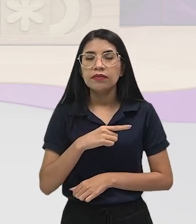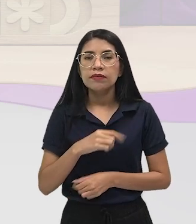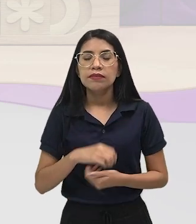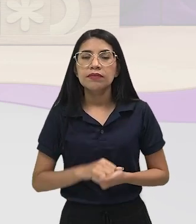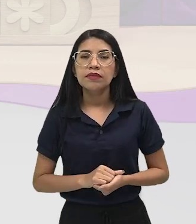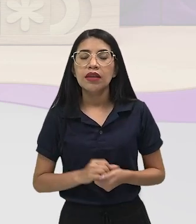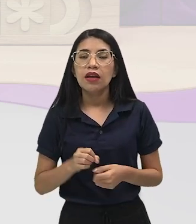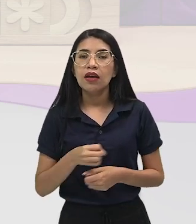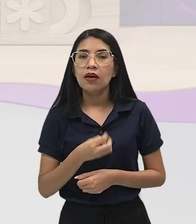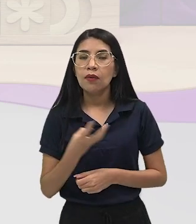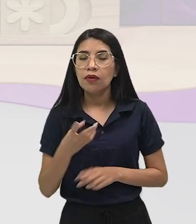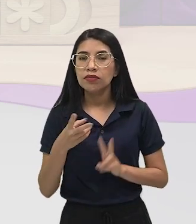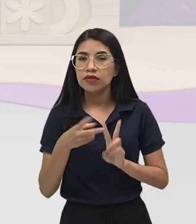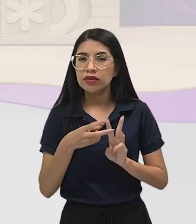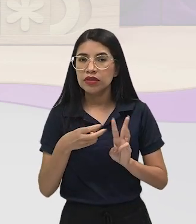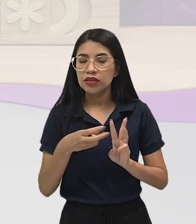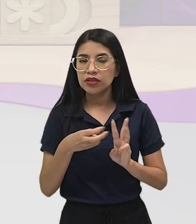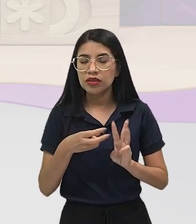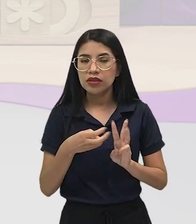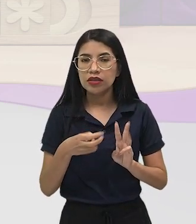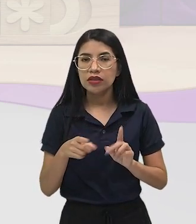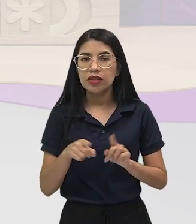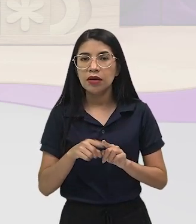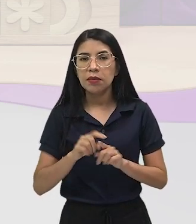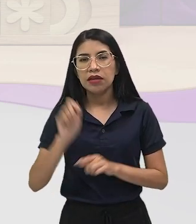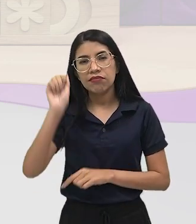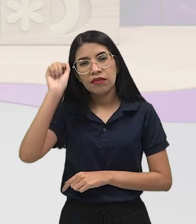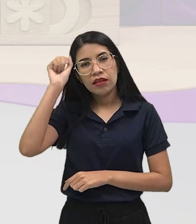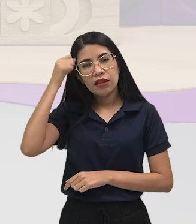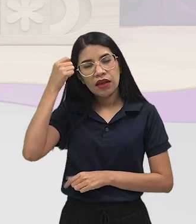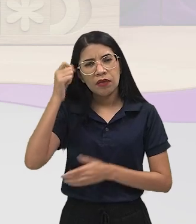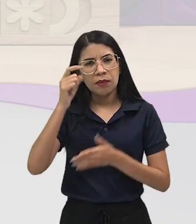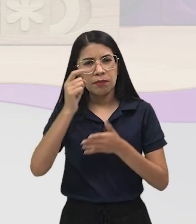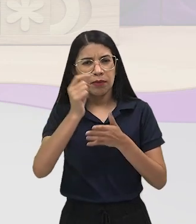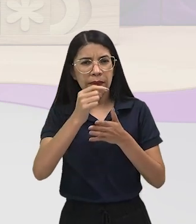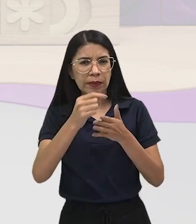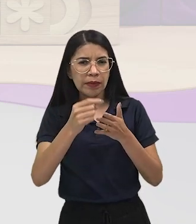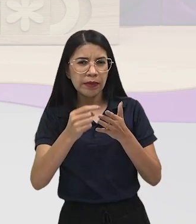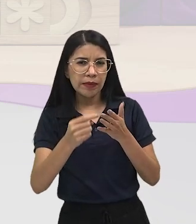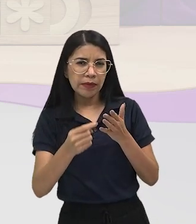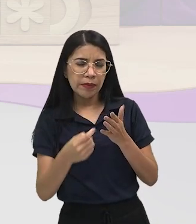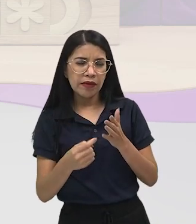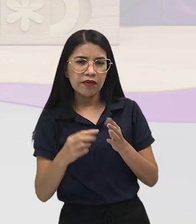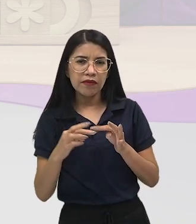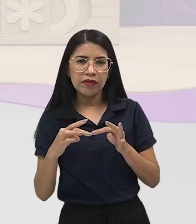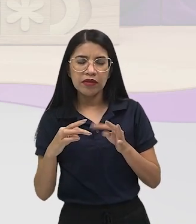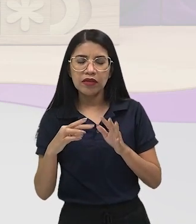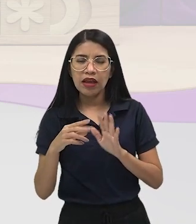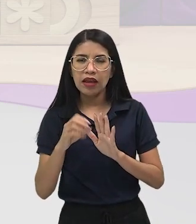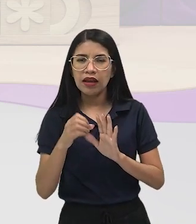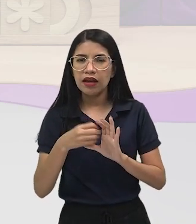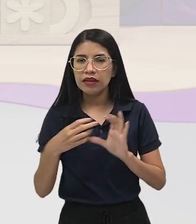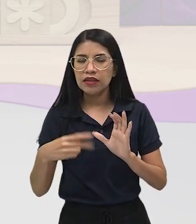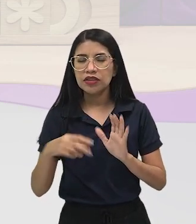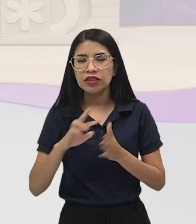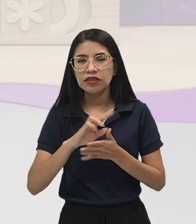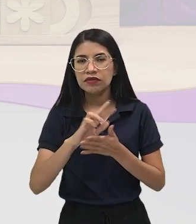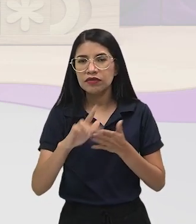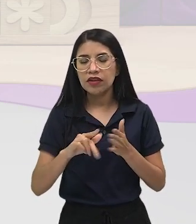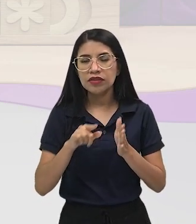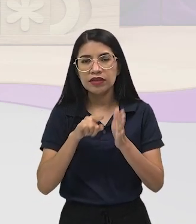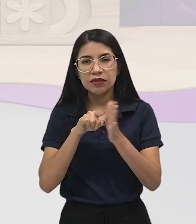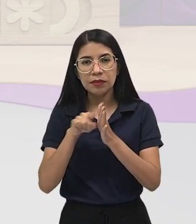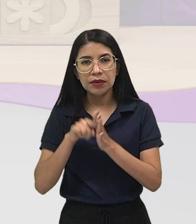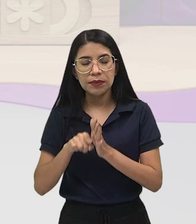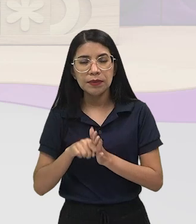quantos indígenas, quantos negros, olha só, diversas características. Então, é o que nós chamamos